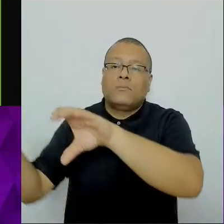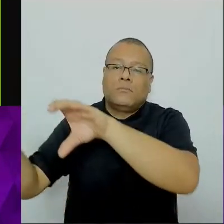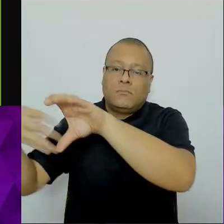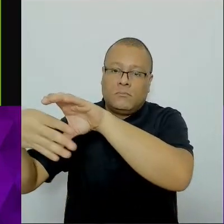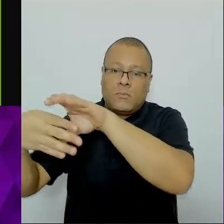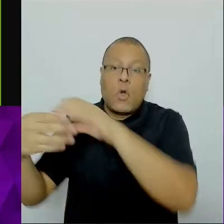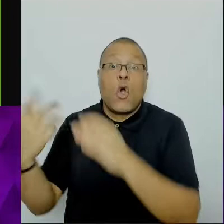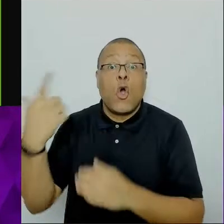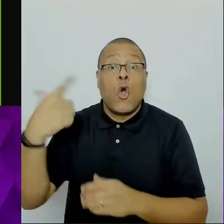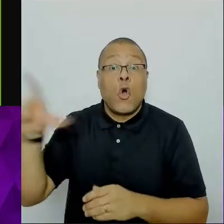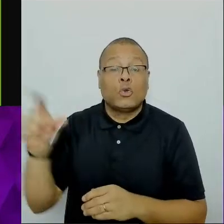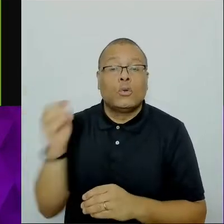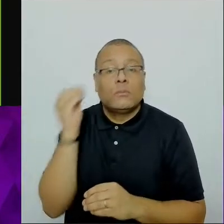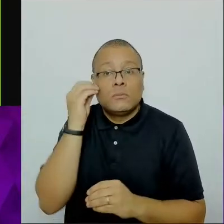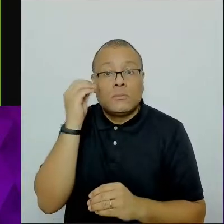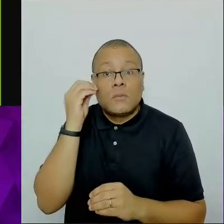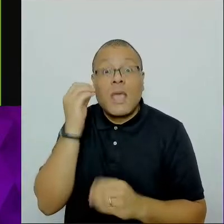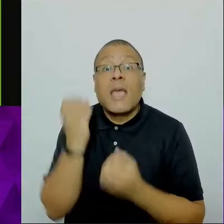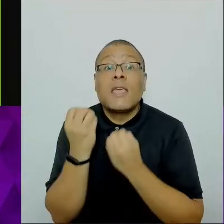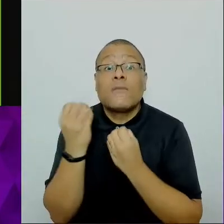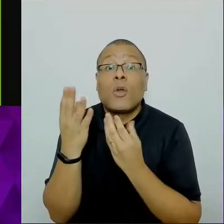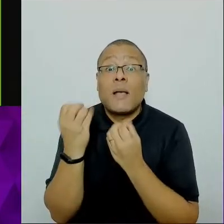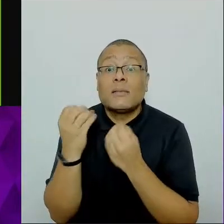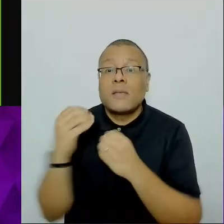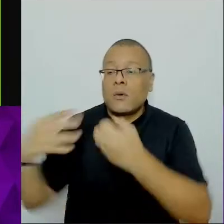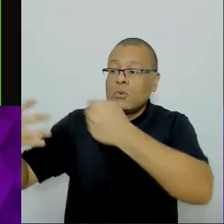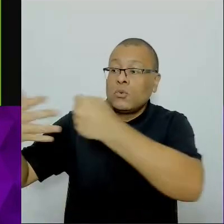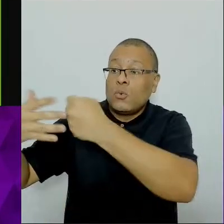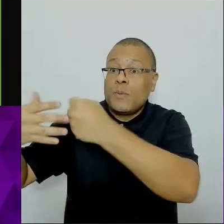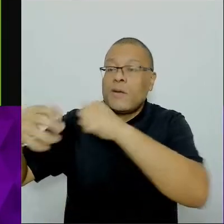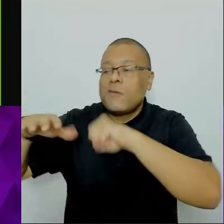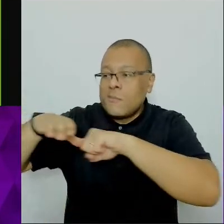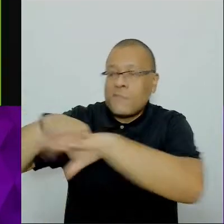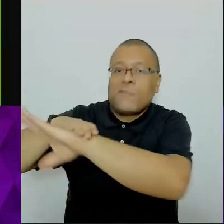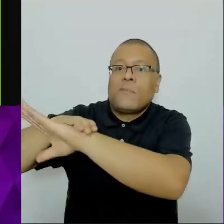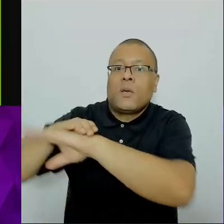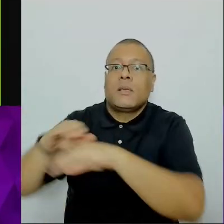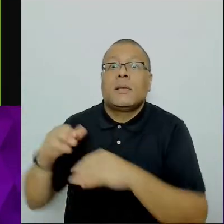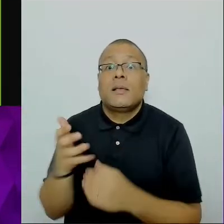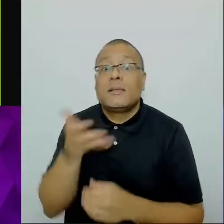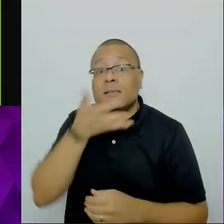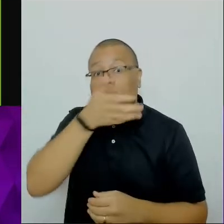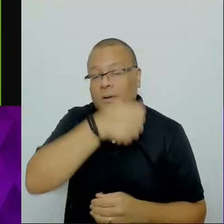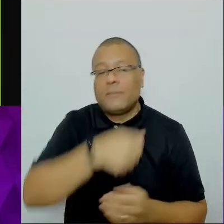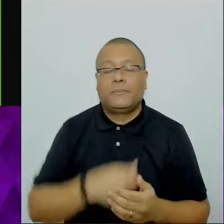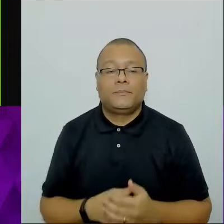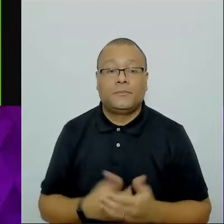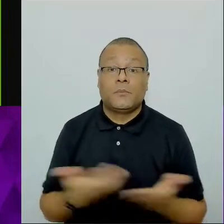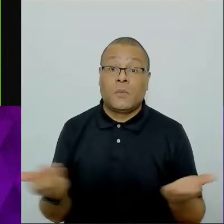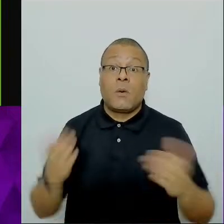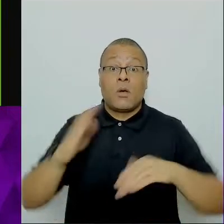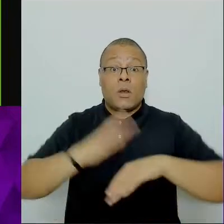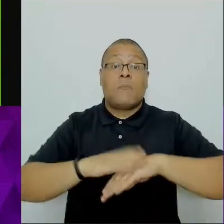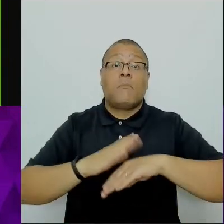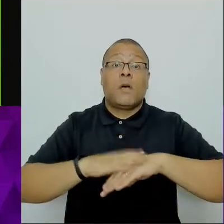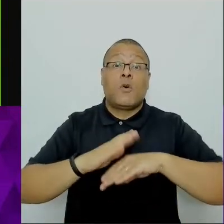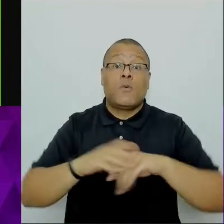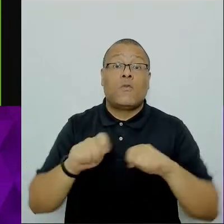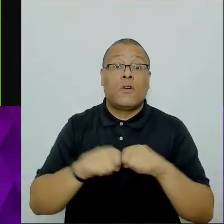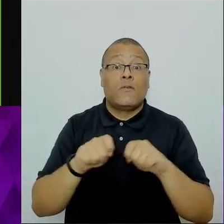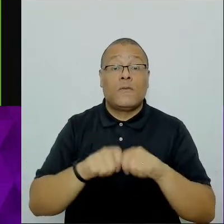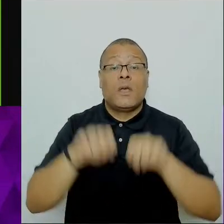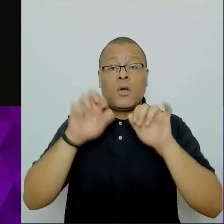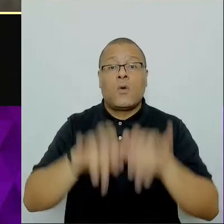para persistir as informações no banco de dados. Então, agora eu passo aí